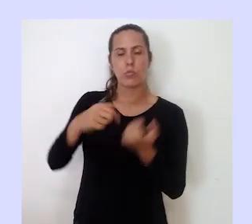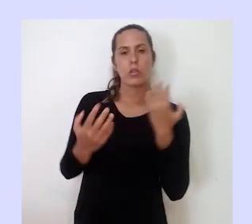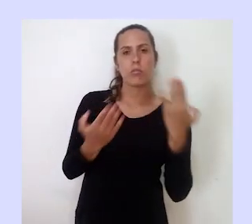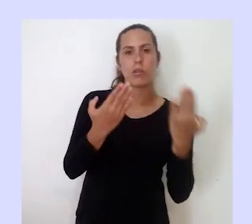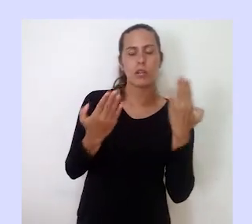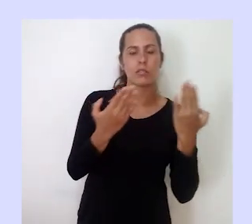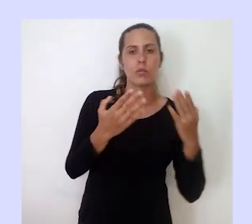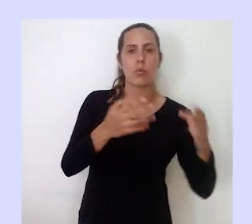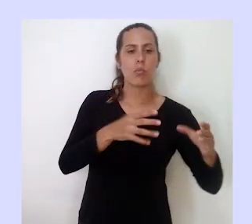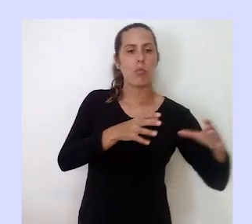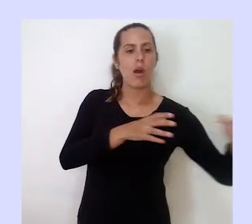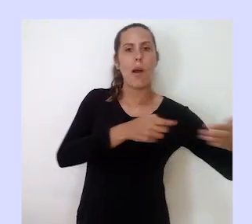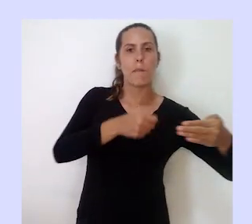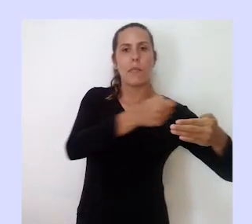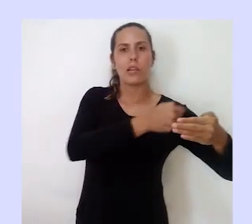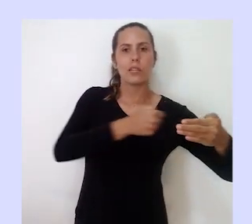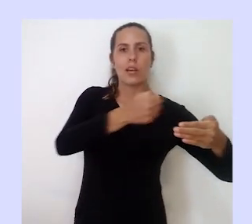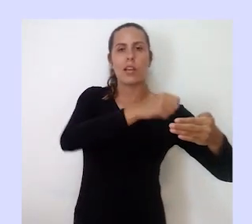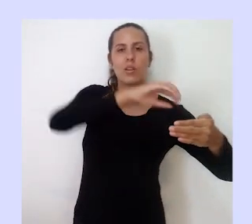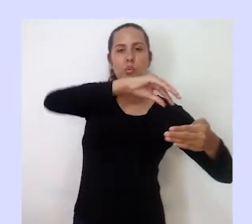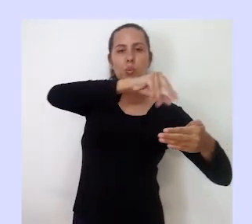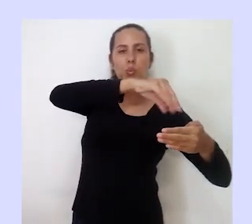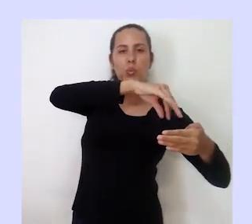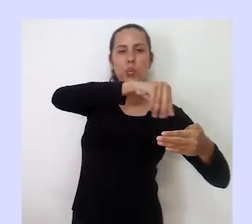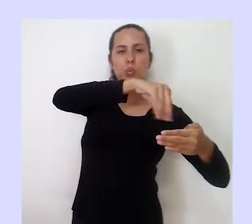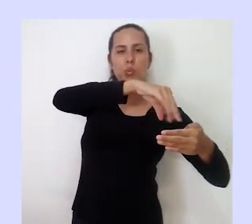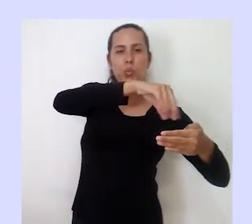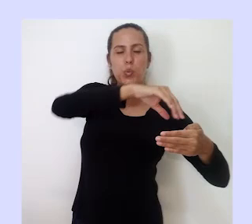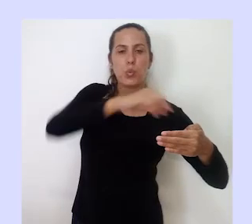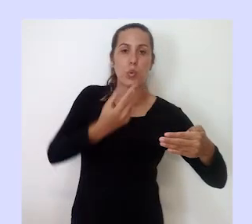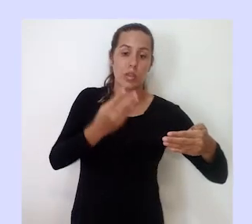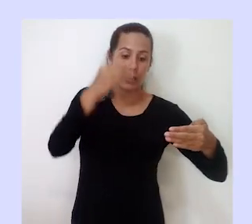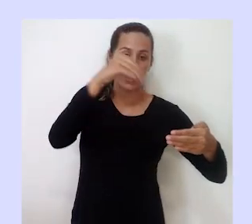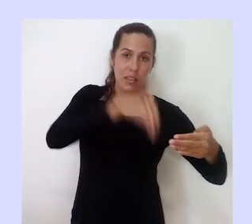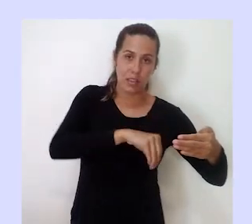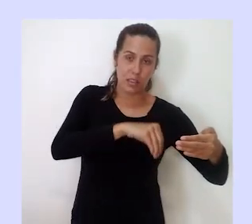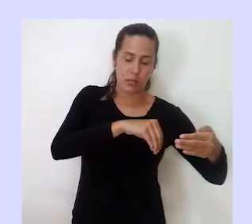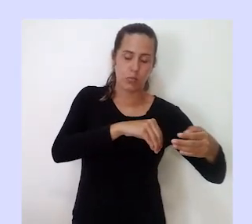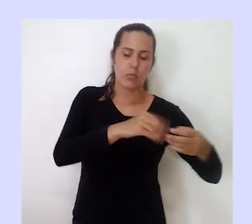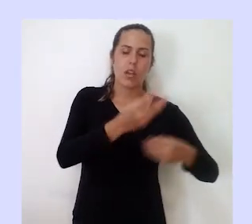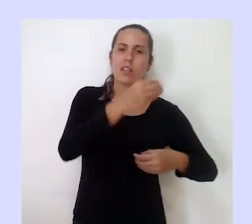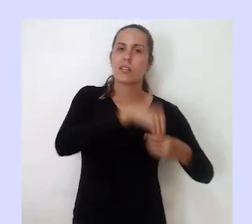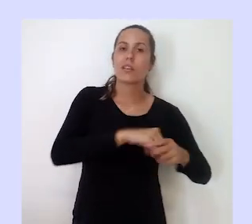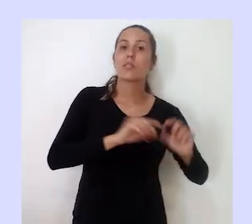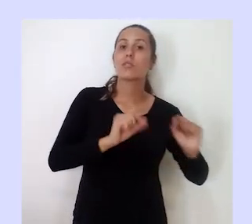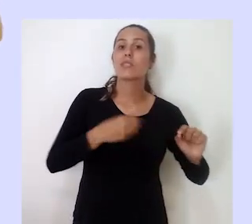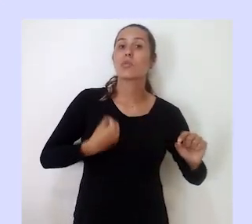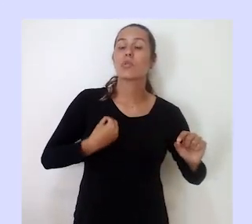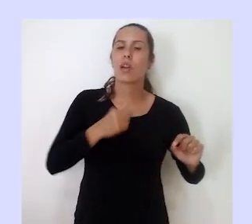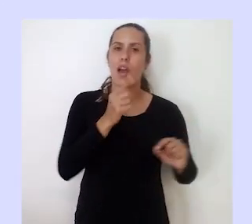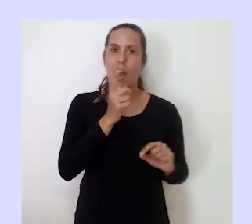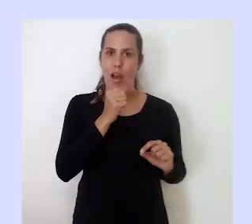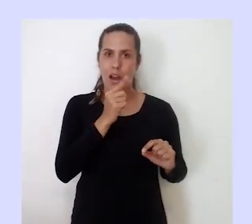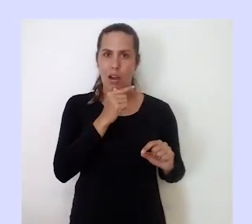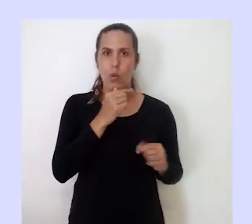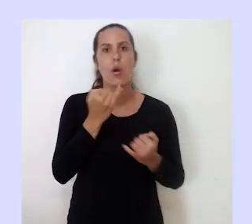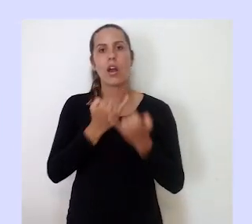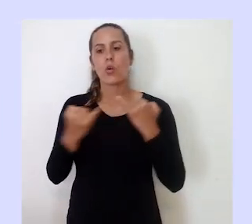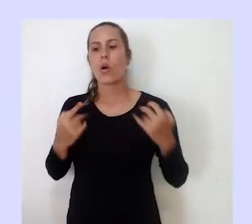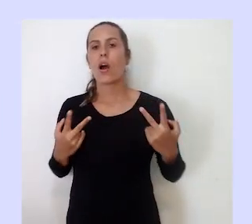certo? E a panela de pressão, dentro temos líquido, temos a água, seria o